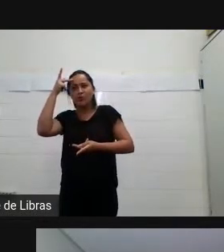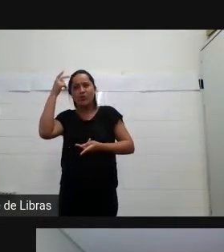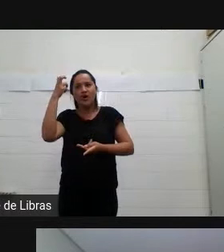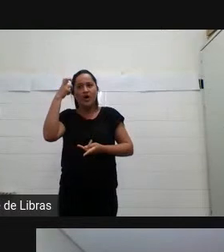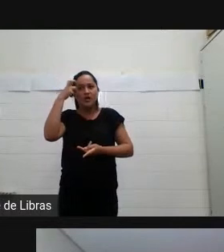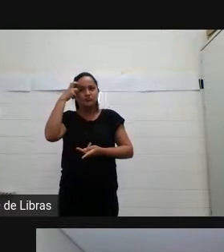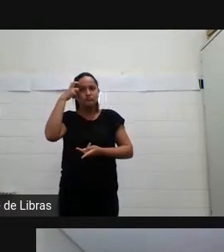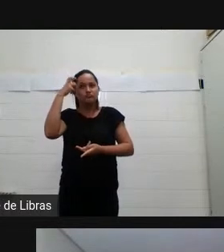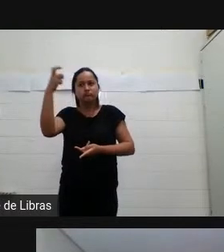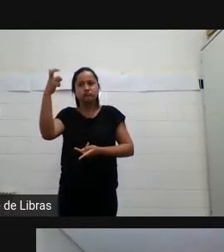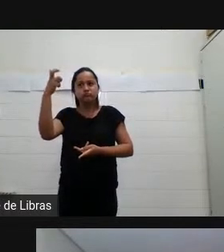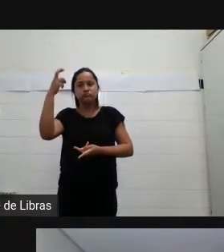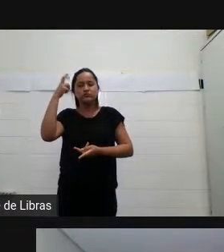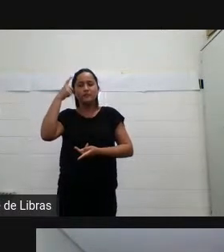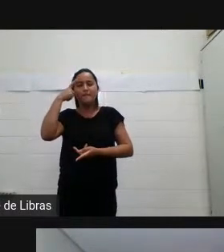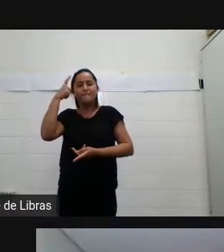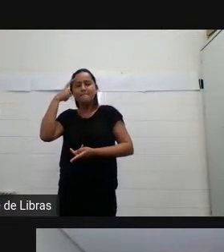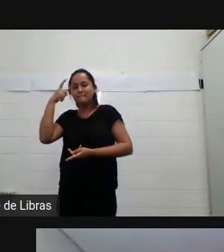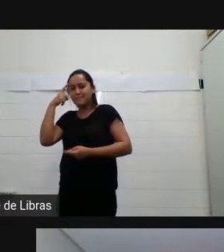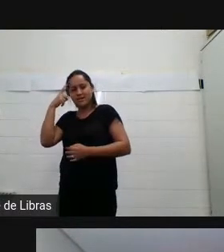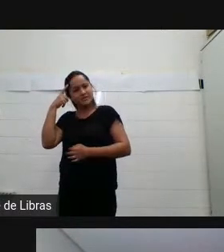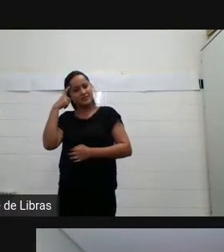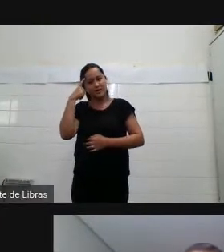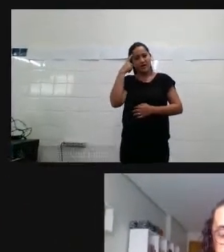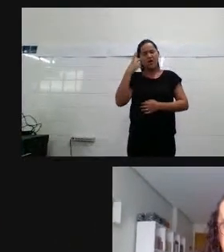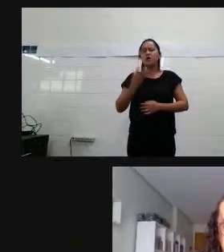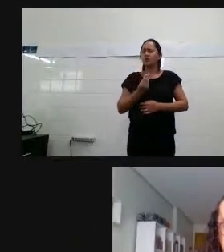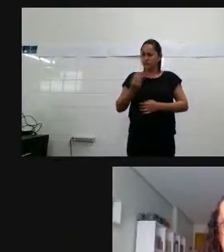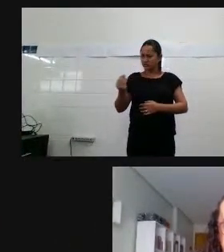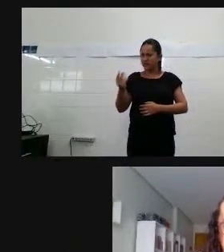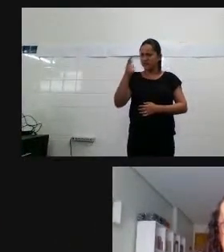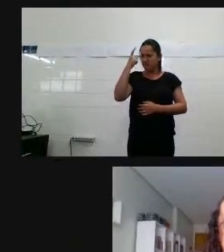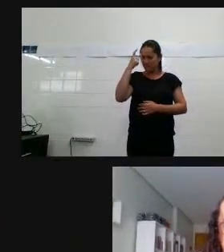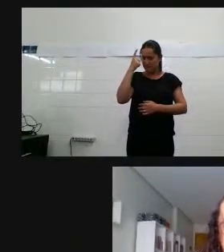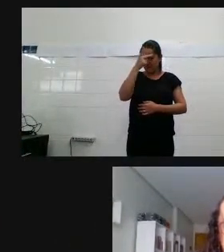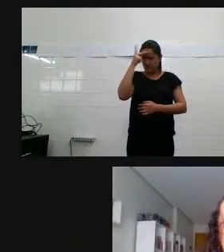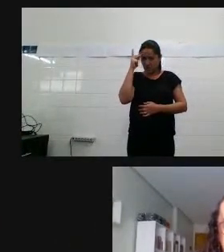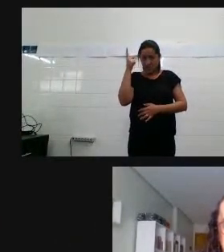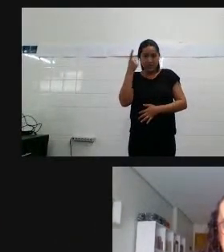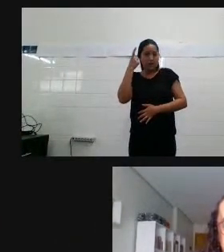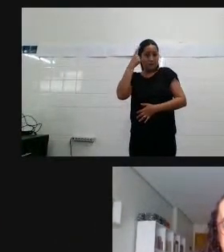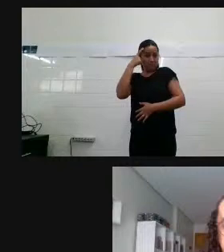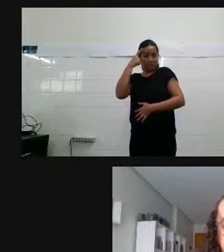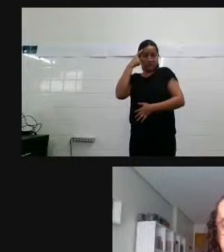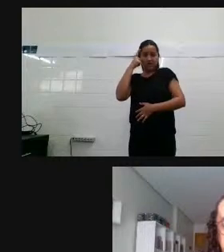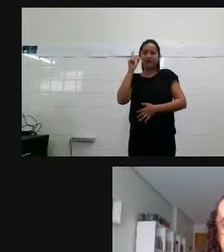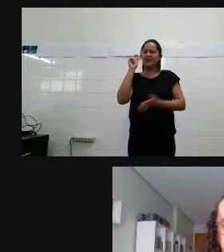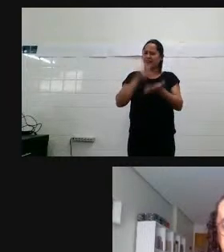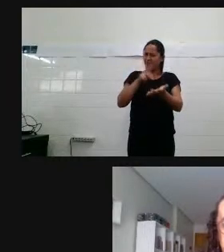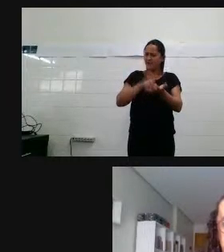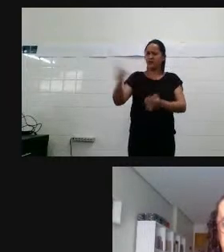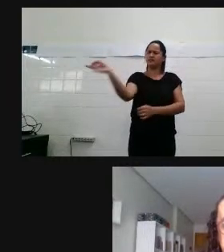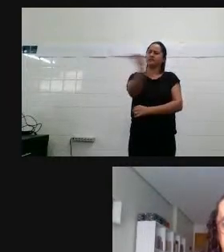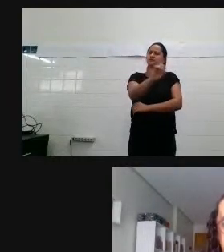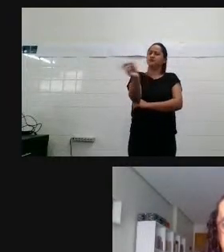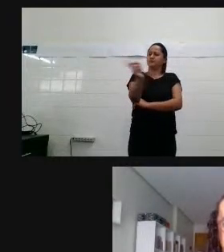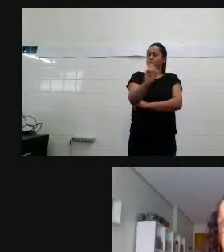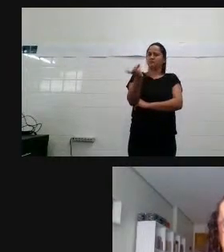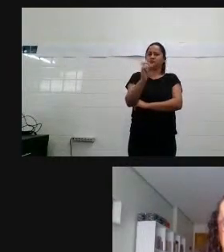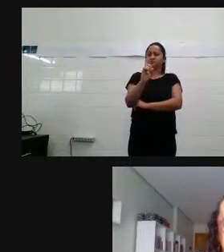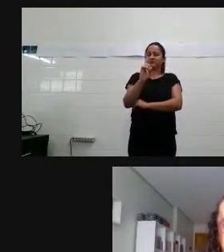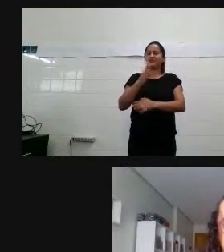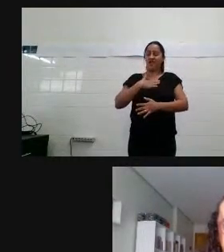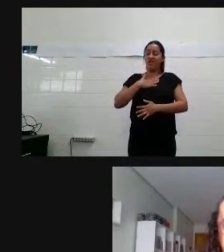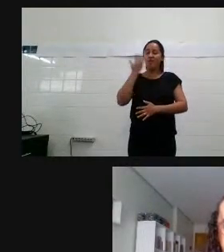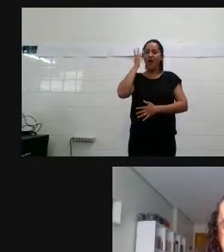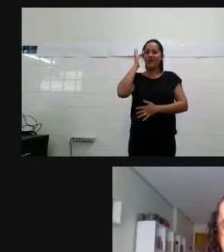essas pessoas têm. Porque tem muitas pessoas que se dizem intelectuais por aí que não são. Mas eu acho que o intelectual,